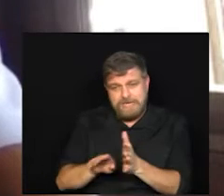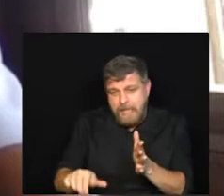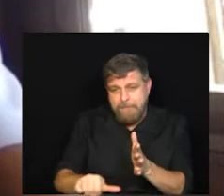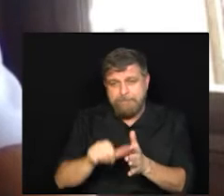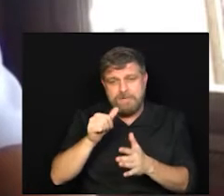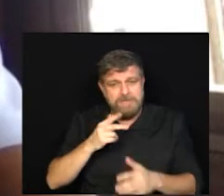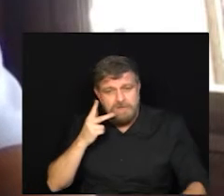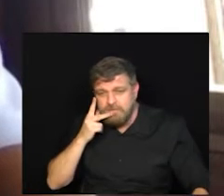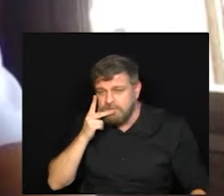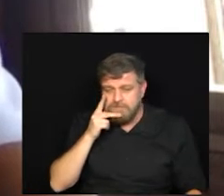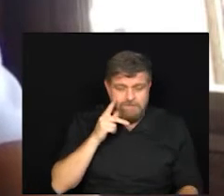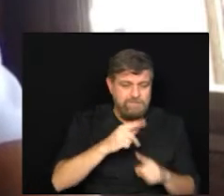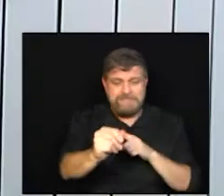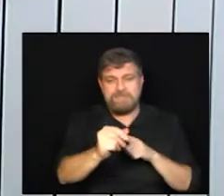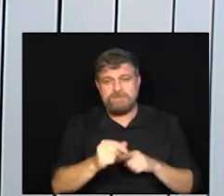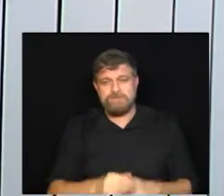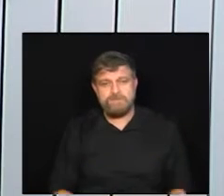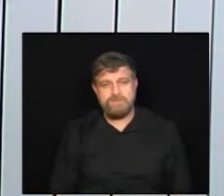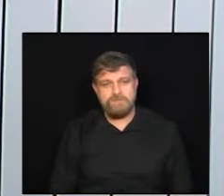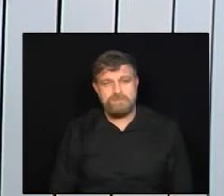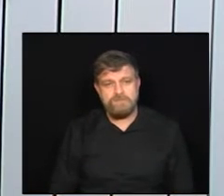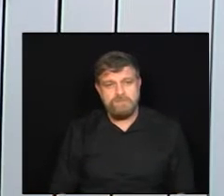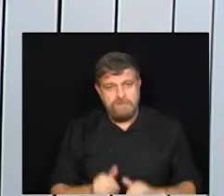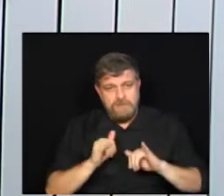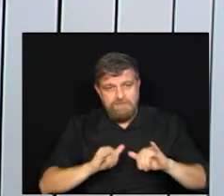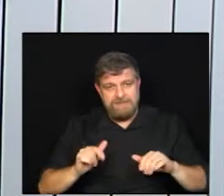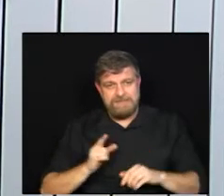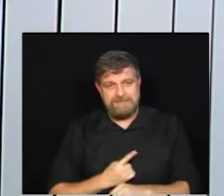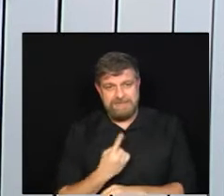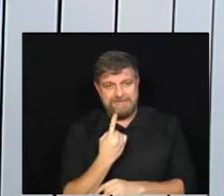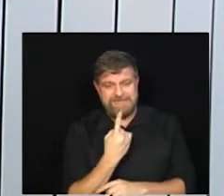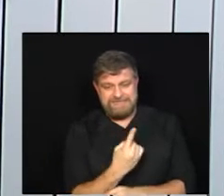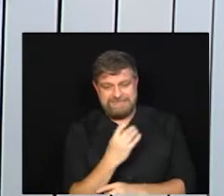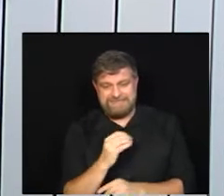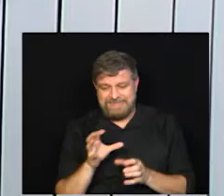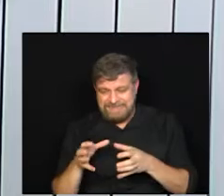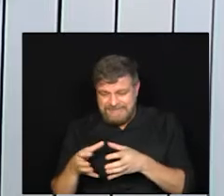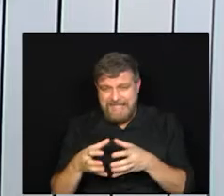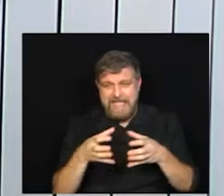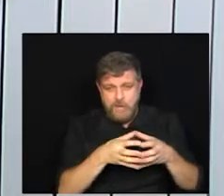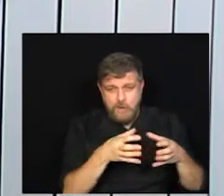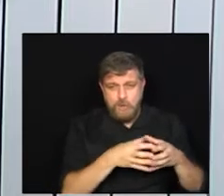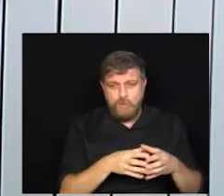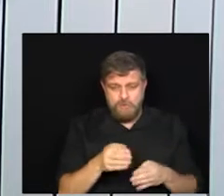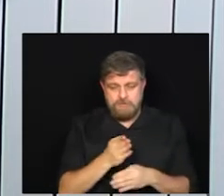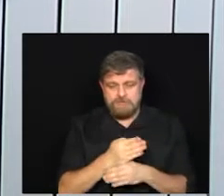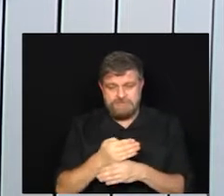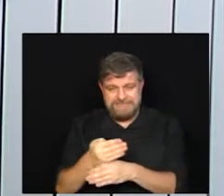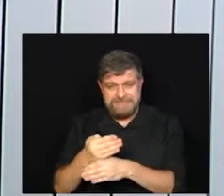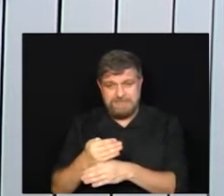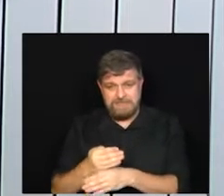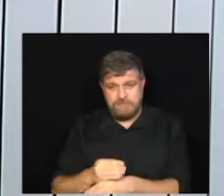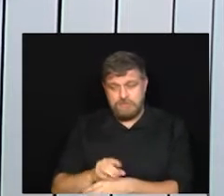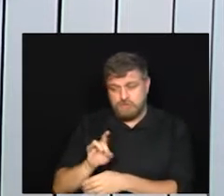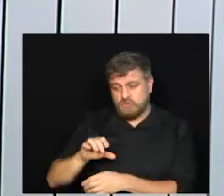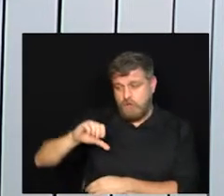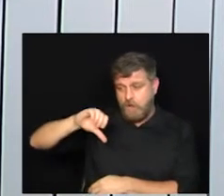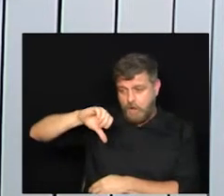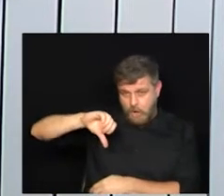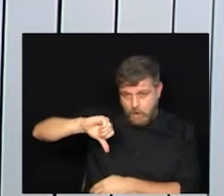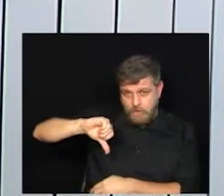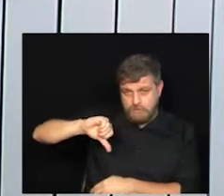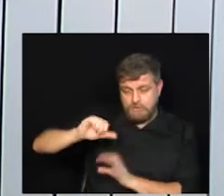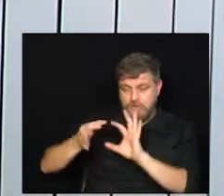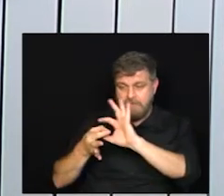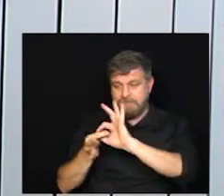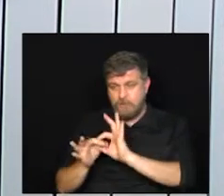Eu falei na minha abertura que nós temos 110 classes, né, no iatismo e 9 estão presentes nos